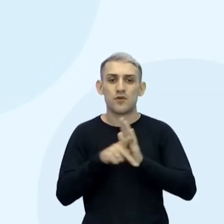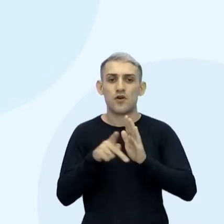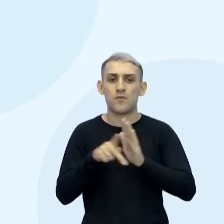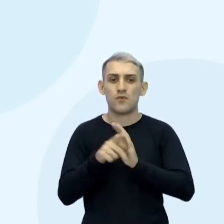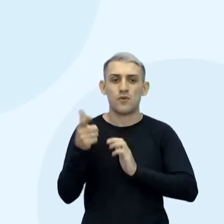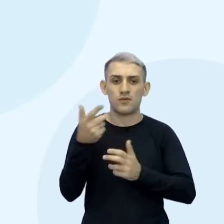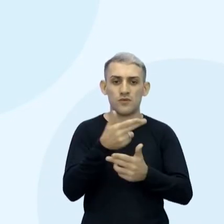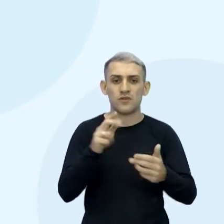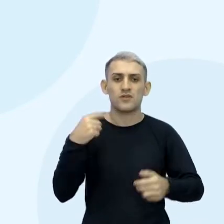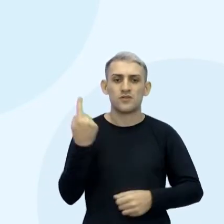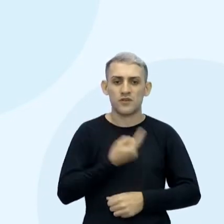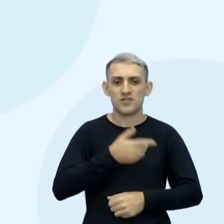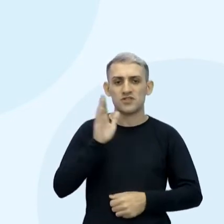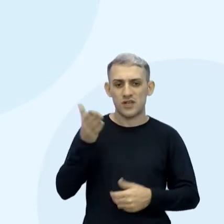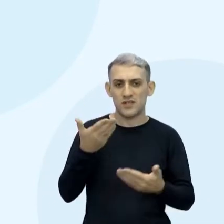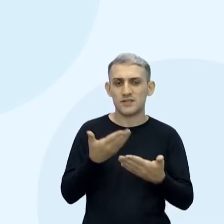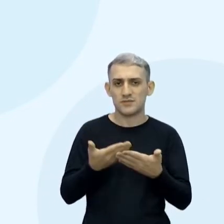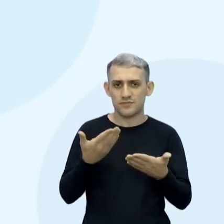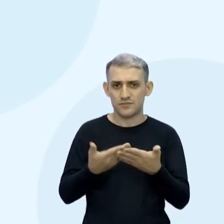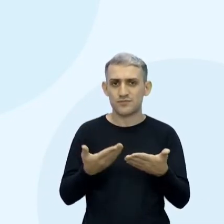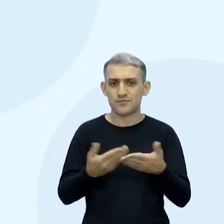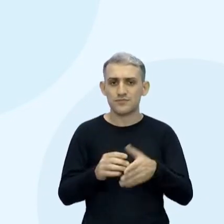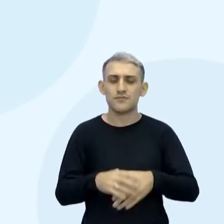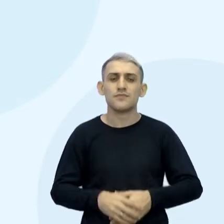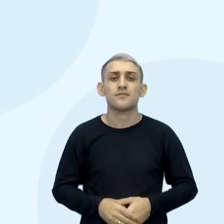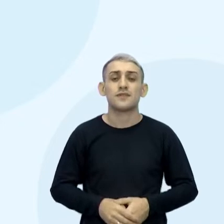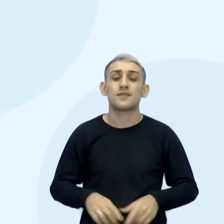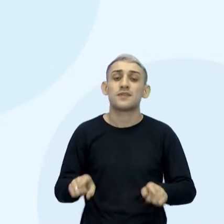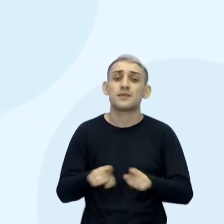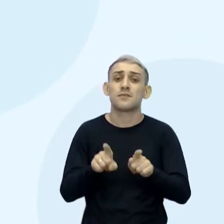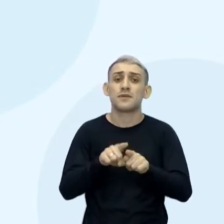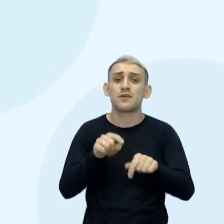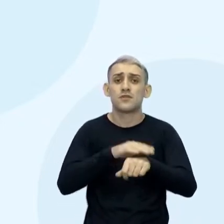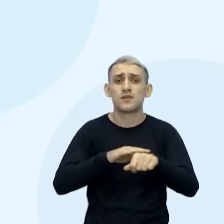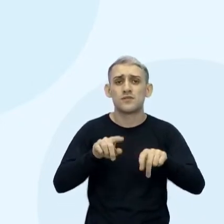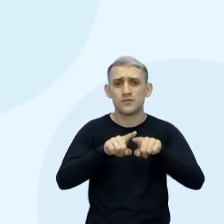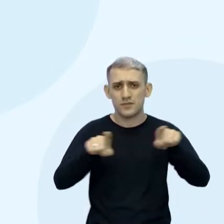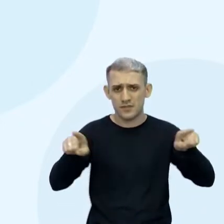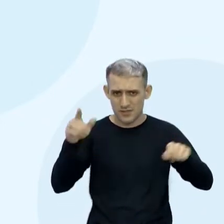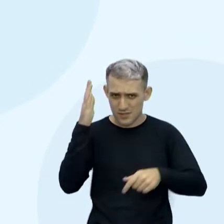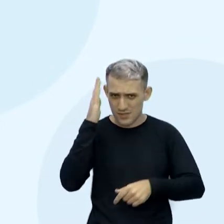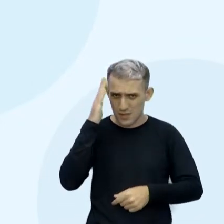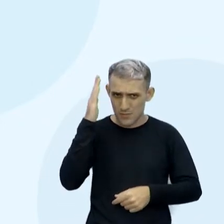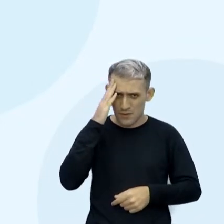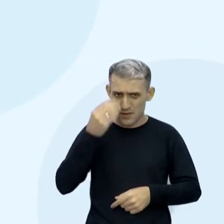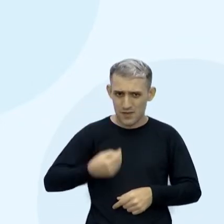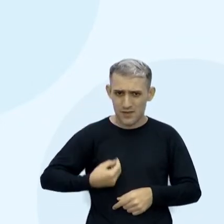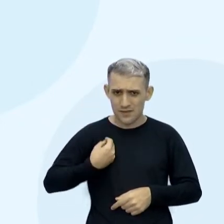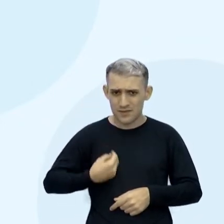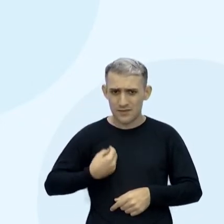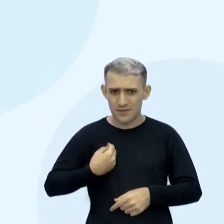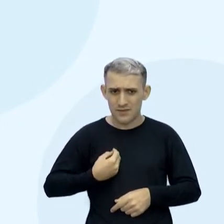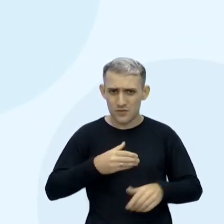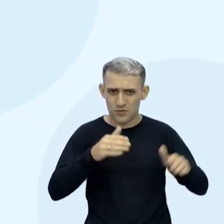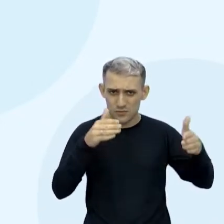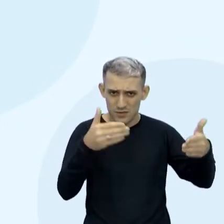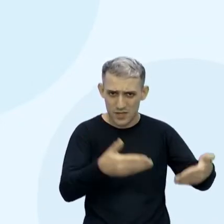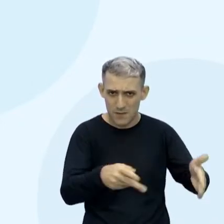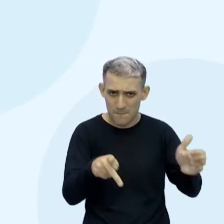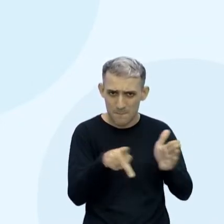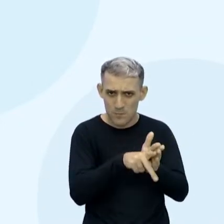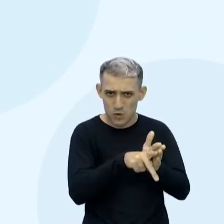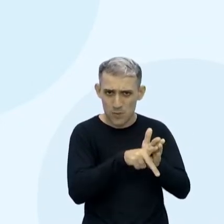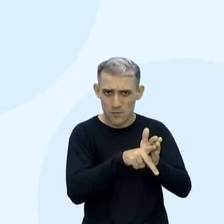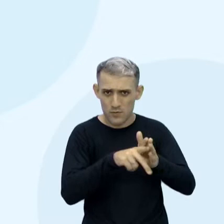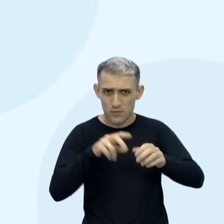nós, né, e por vocês. E aí eu vou falar para vocês. Você sabia que existe um cemitério no Everest,